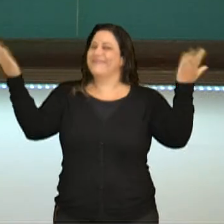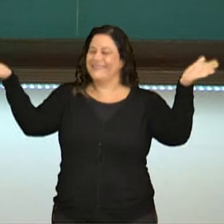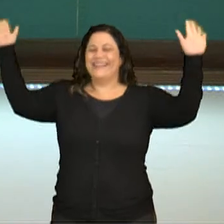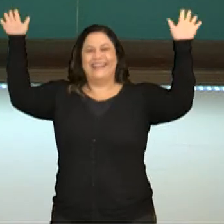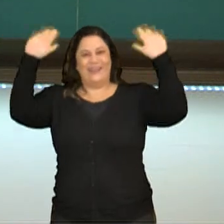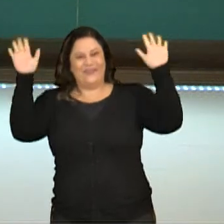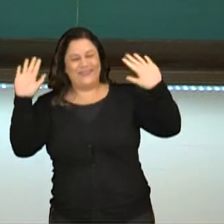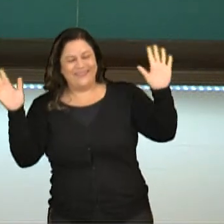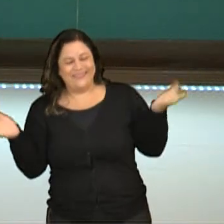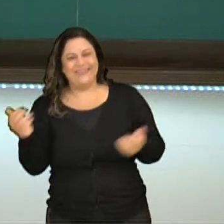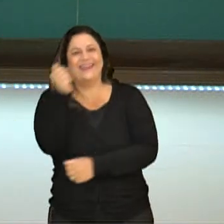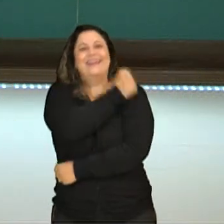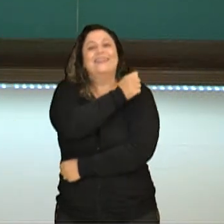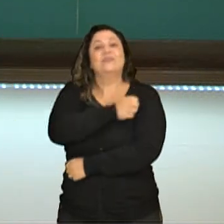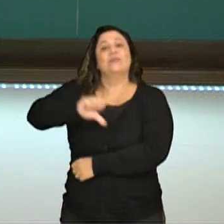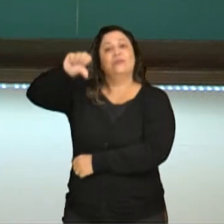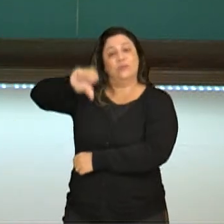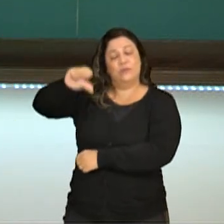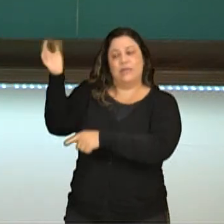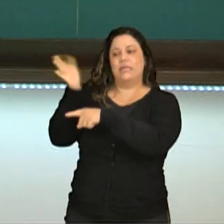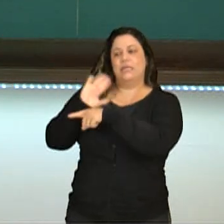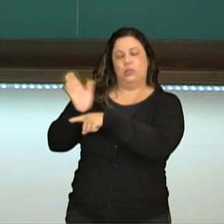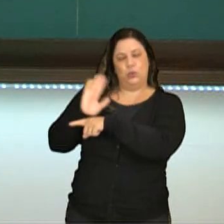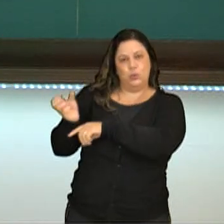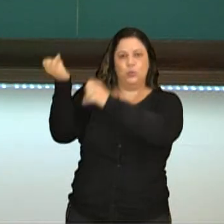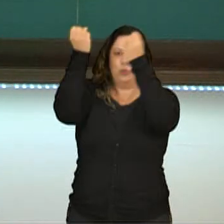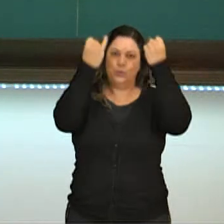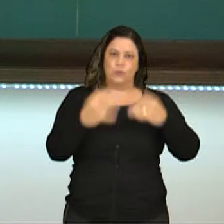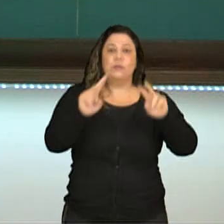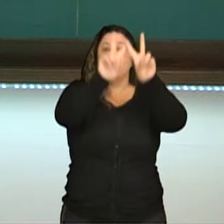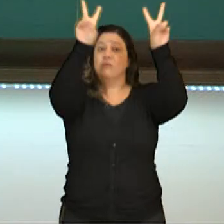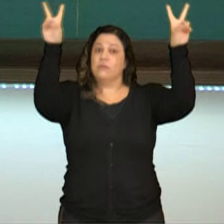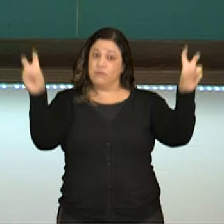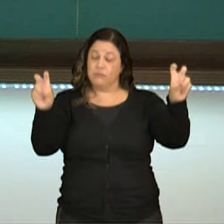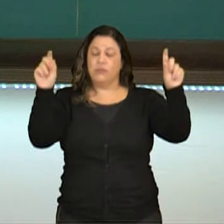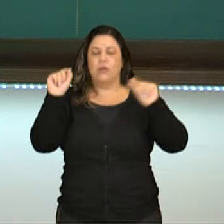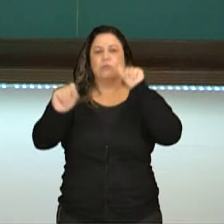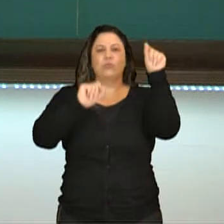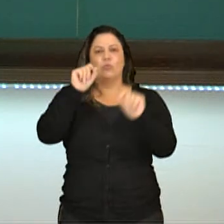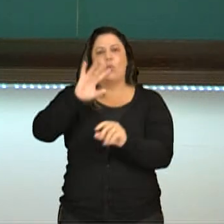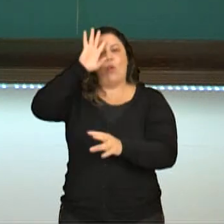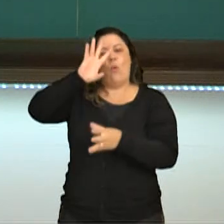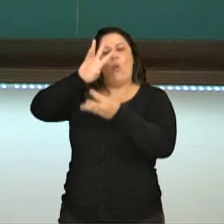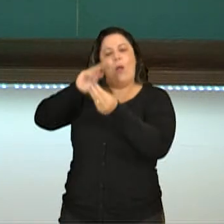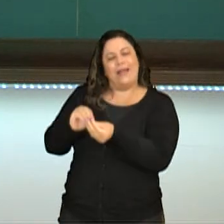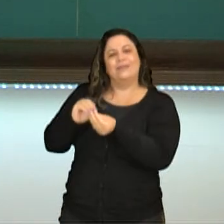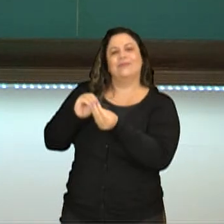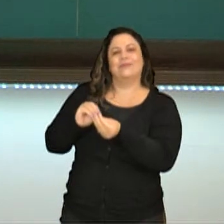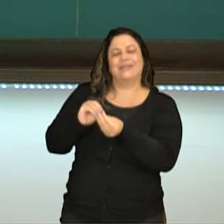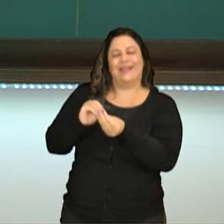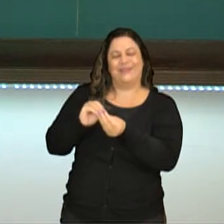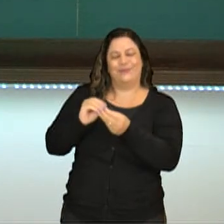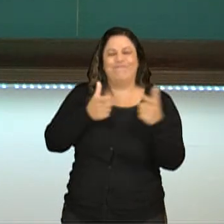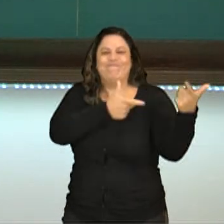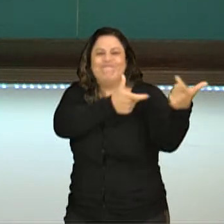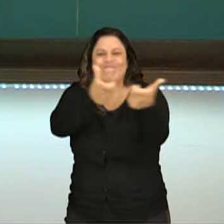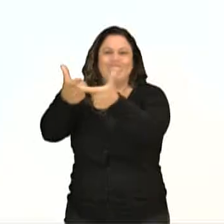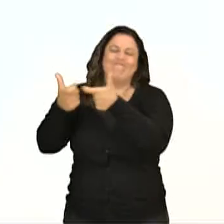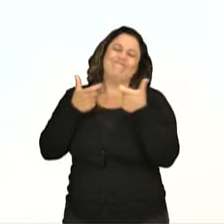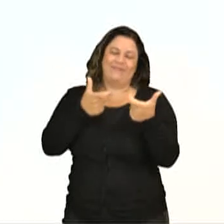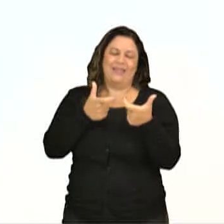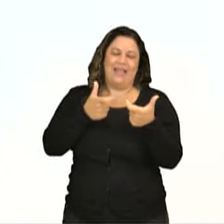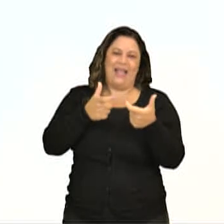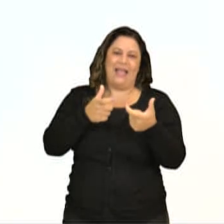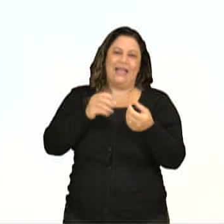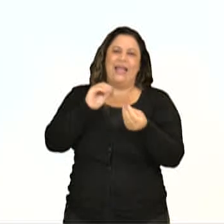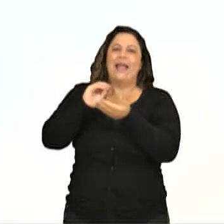Olá, estudantes do 9º ano! Neste vídeo, vamos falar sobre o saldo trágico da guerra. Essa imagem que está,